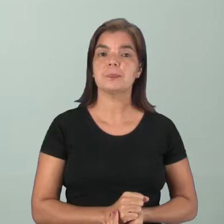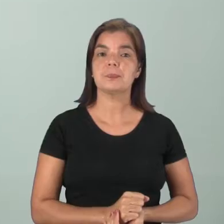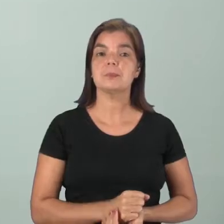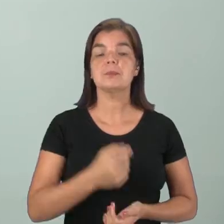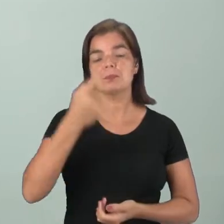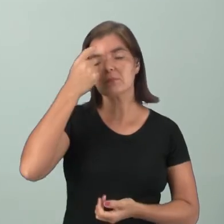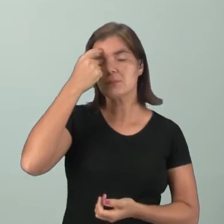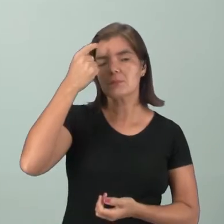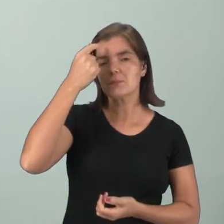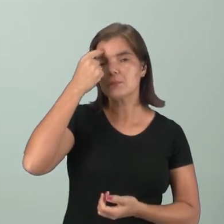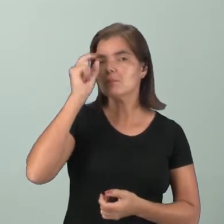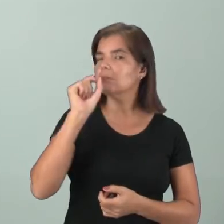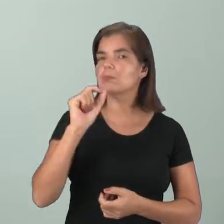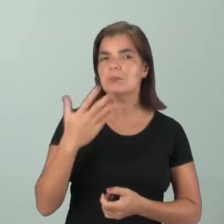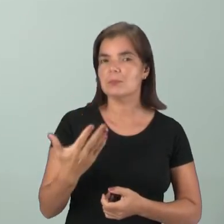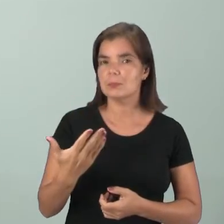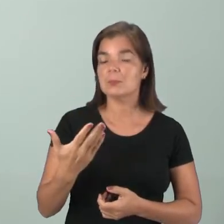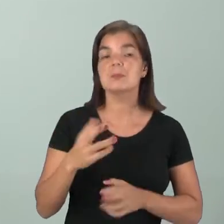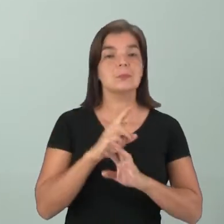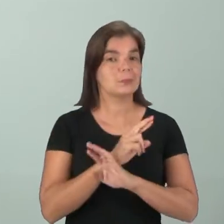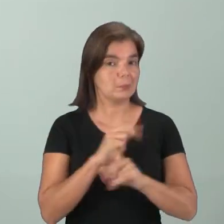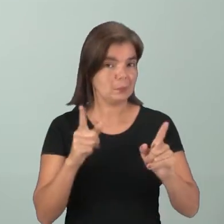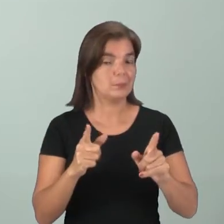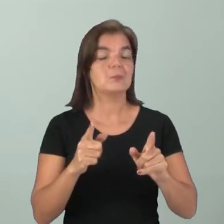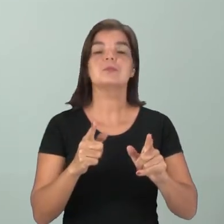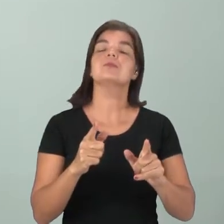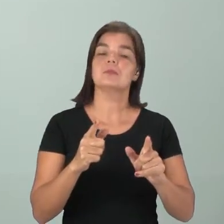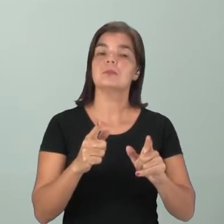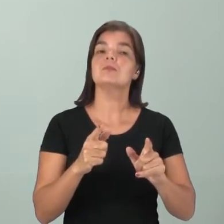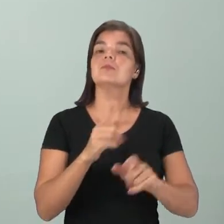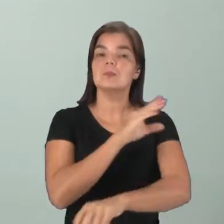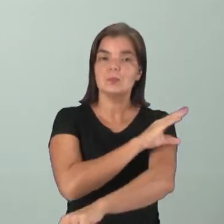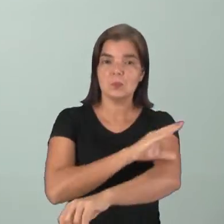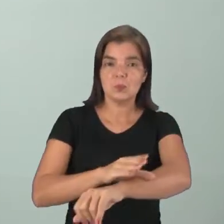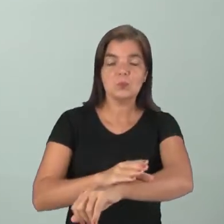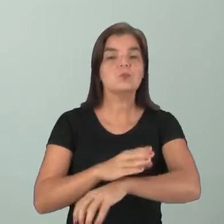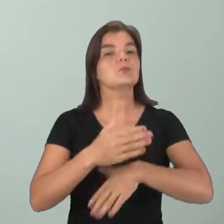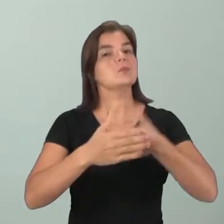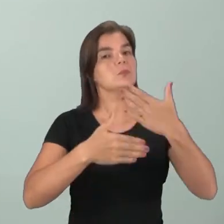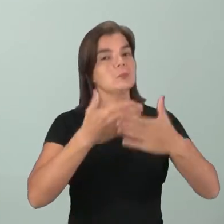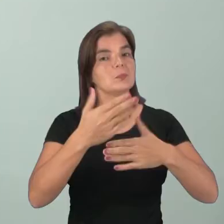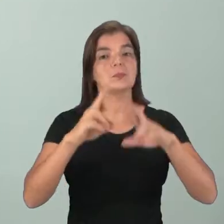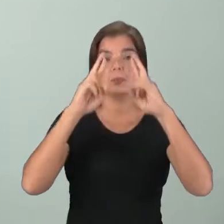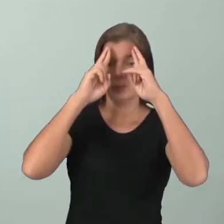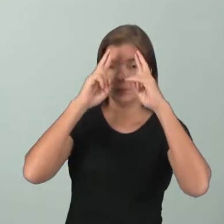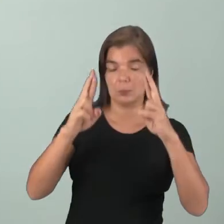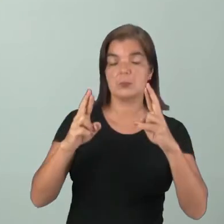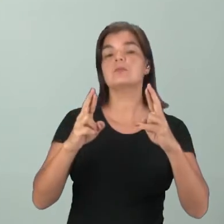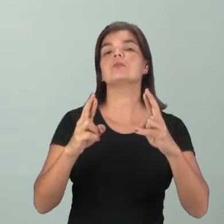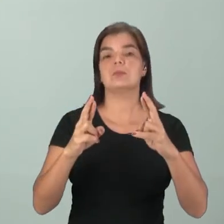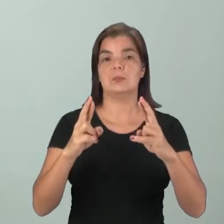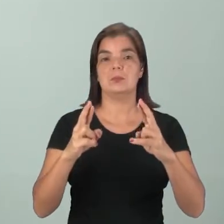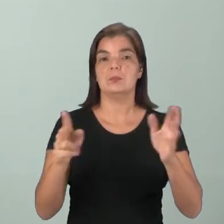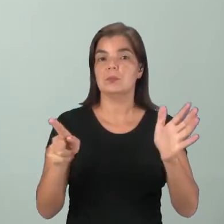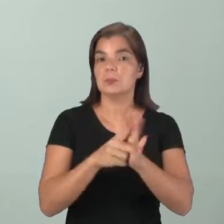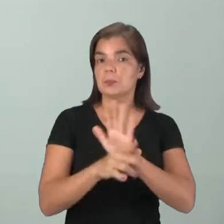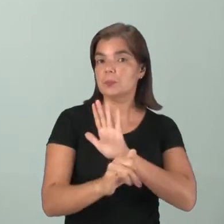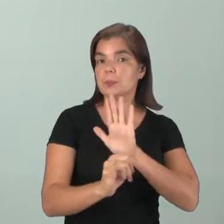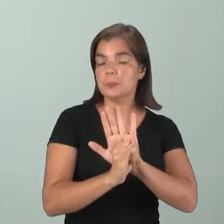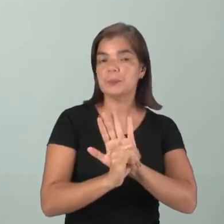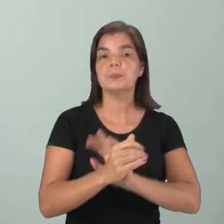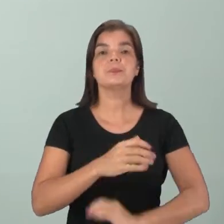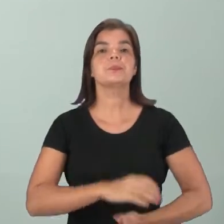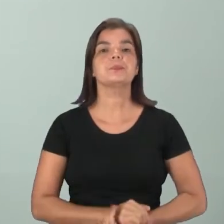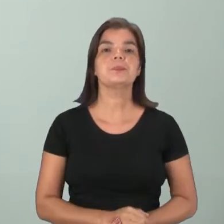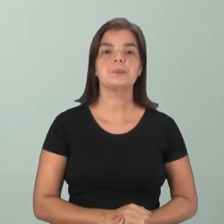sempre ter esse pensamento de diferentes culturas em evoluções e cada um se respeitando dentro da